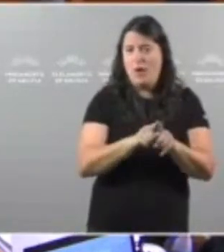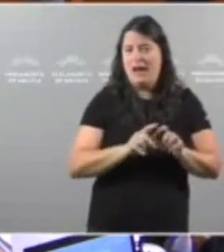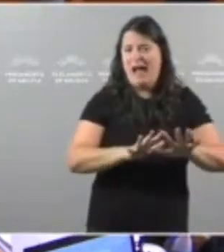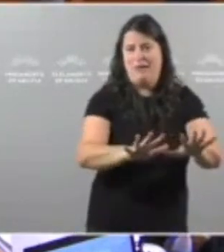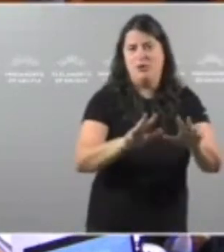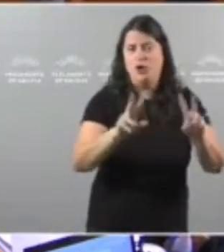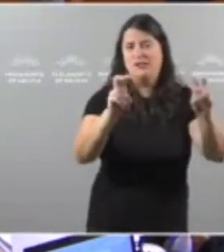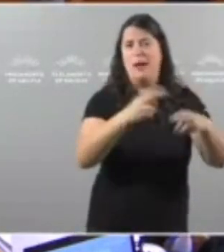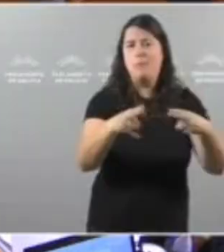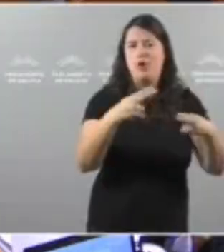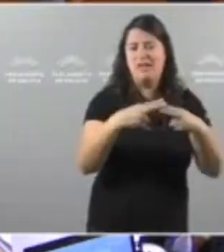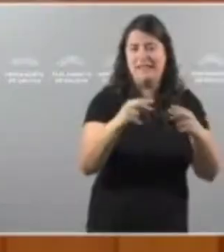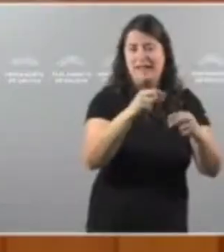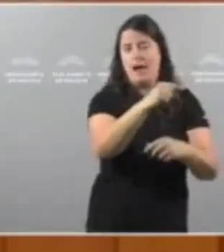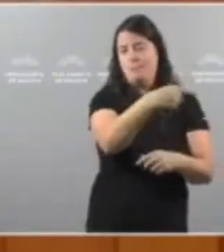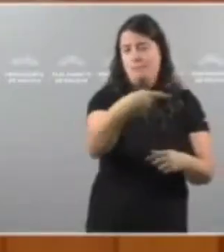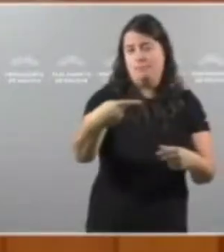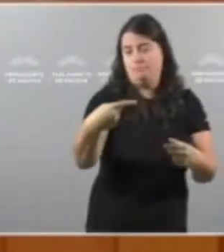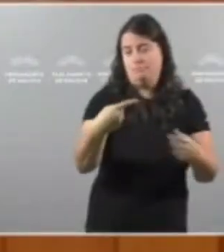vivenda Pública